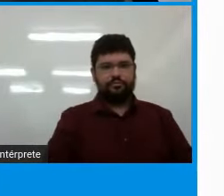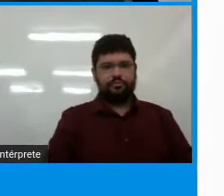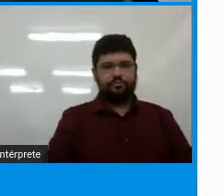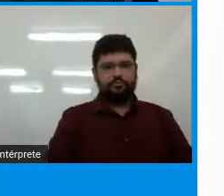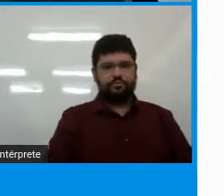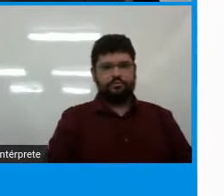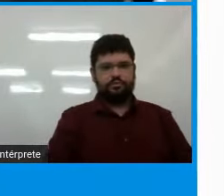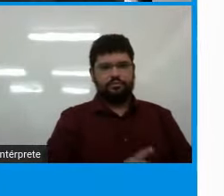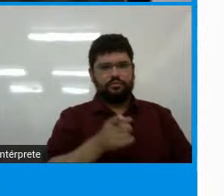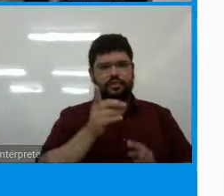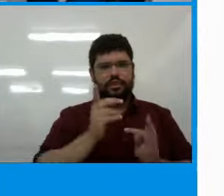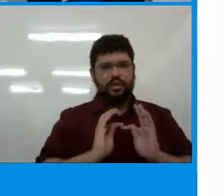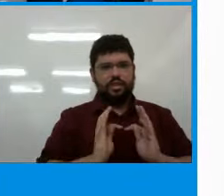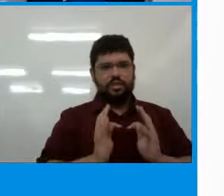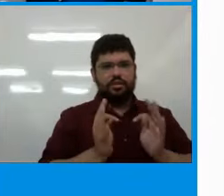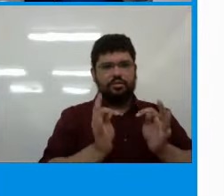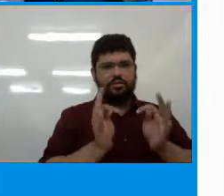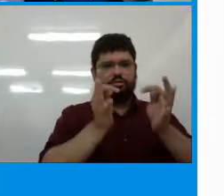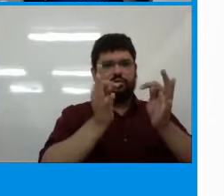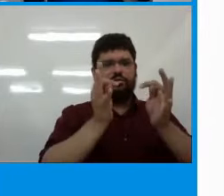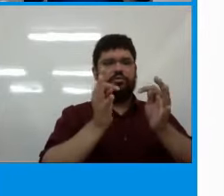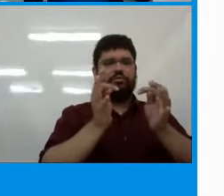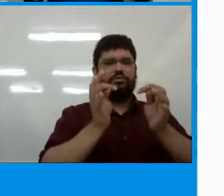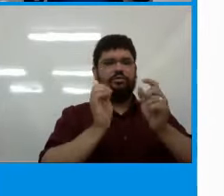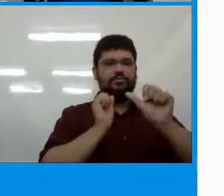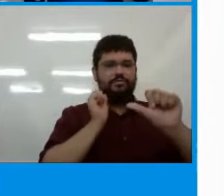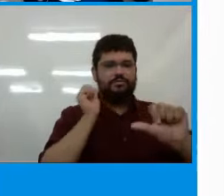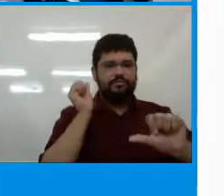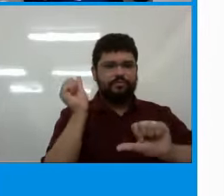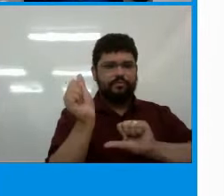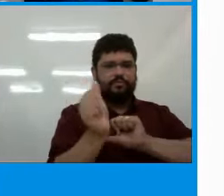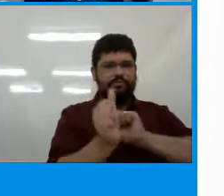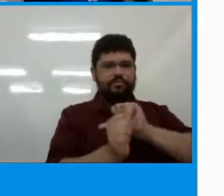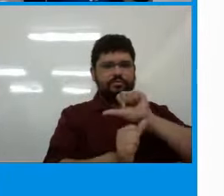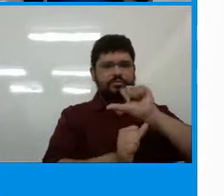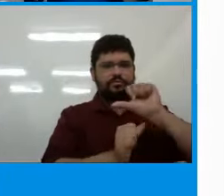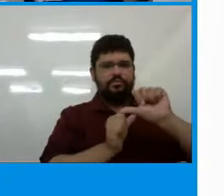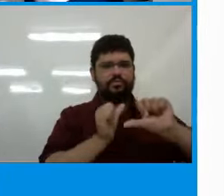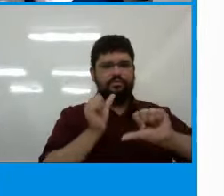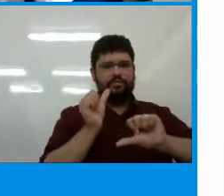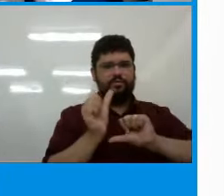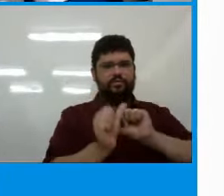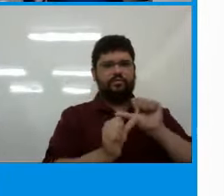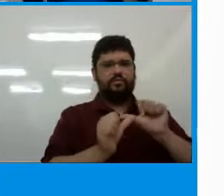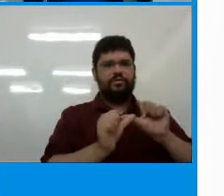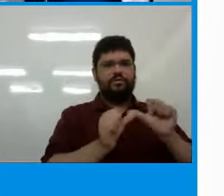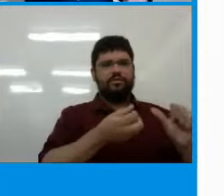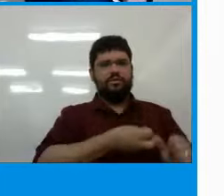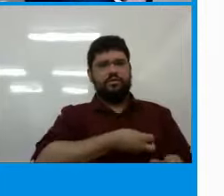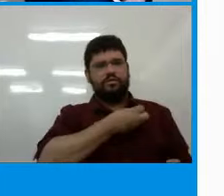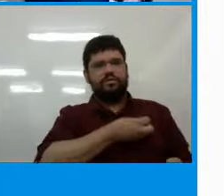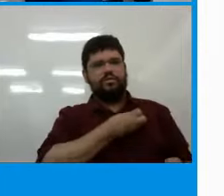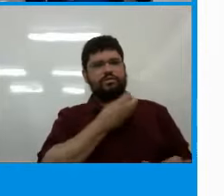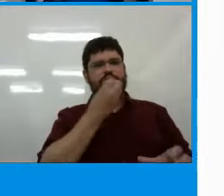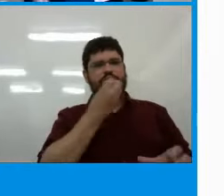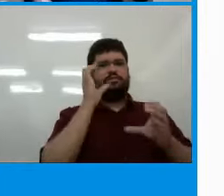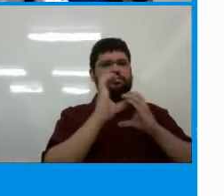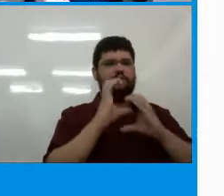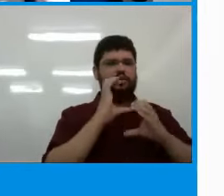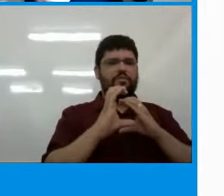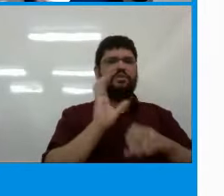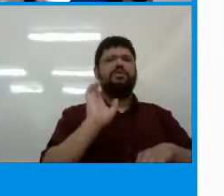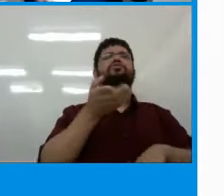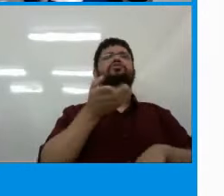A tecnologia, pessoal, ela vem transformando, né, o modo que a gente vive, que a gente se comunica, já há algum